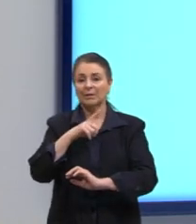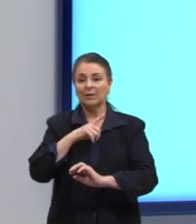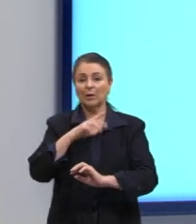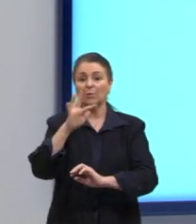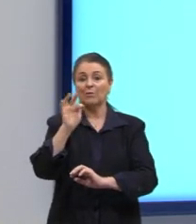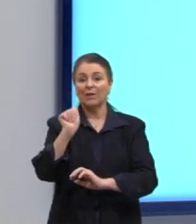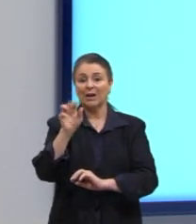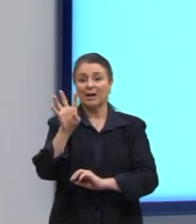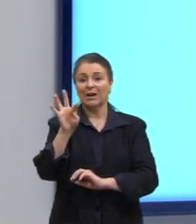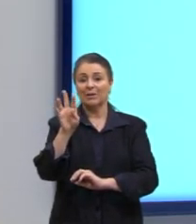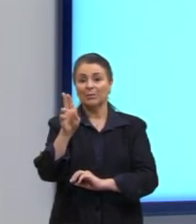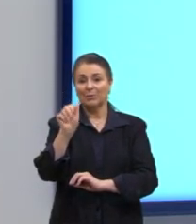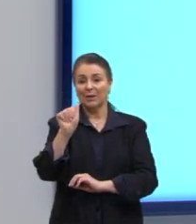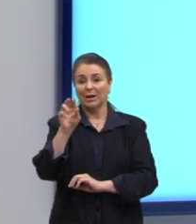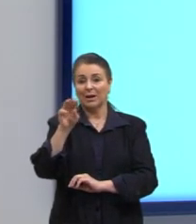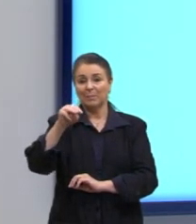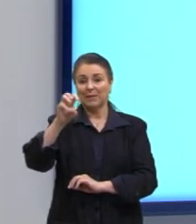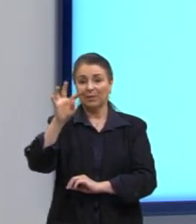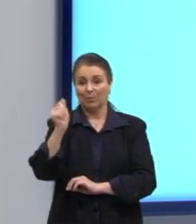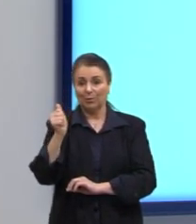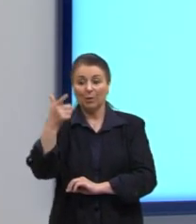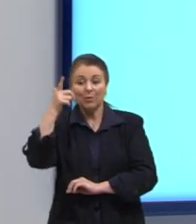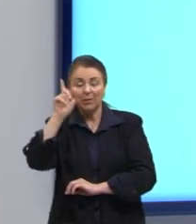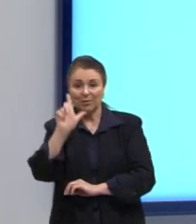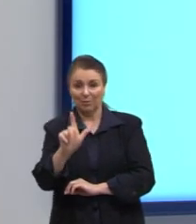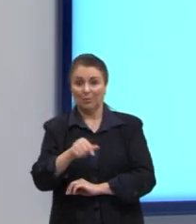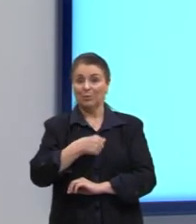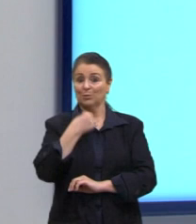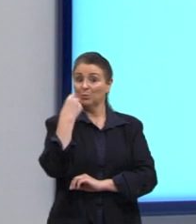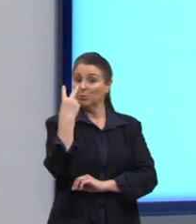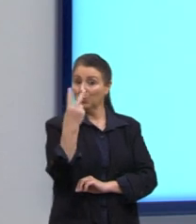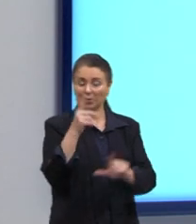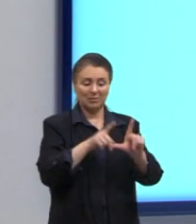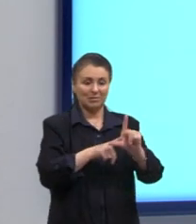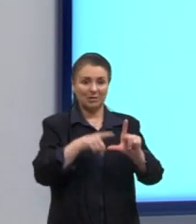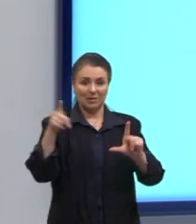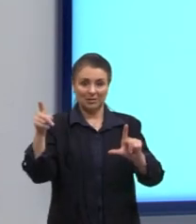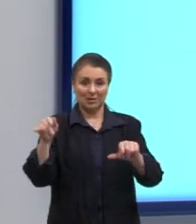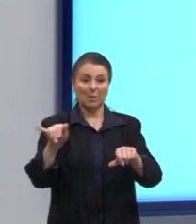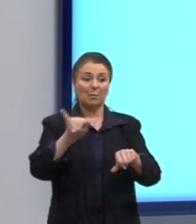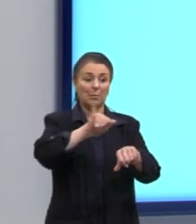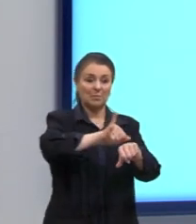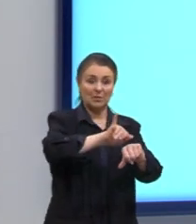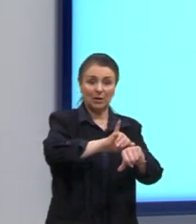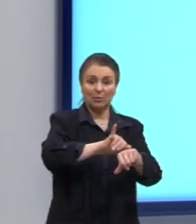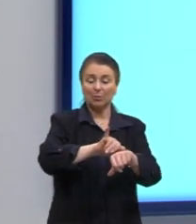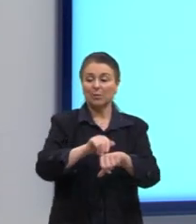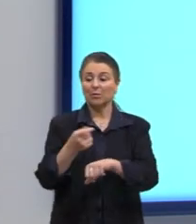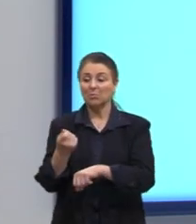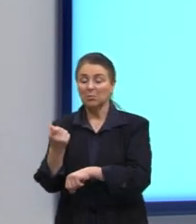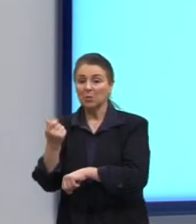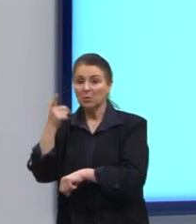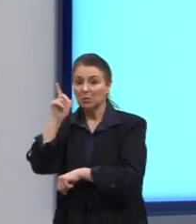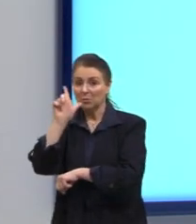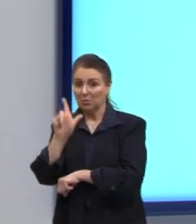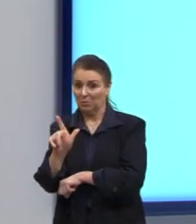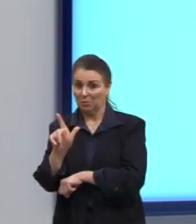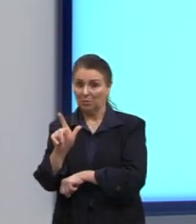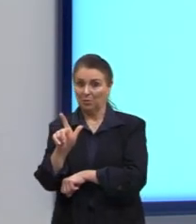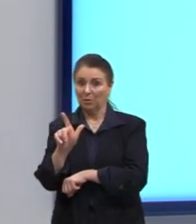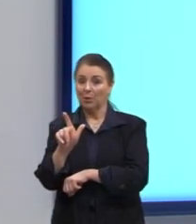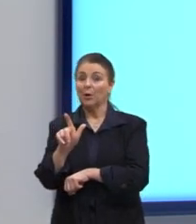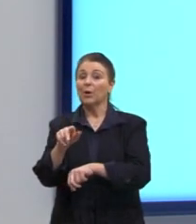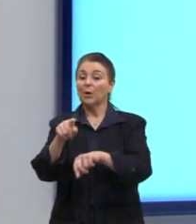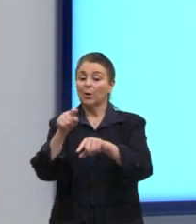faturamento Então são dois gráficos quantidade de peças e faturamento em função da quantidade de